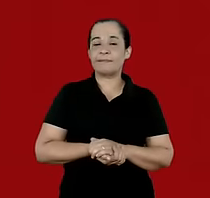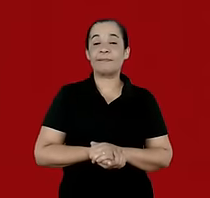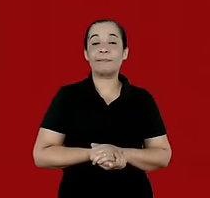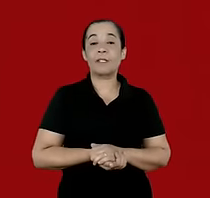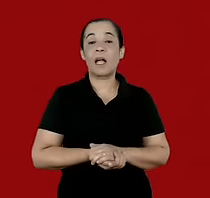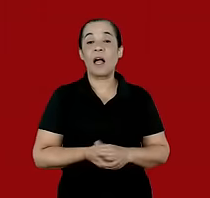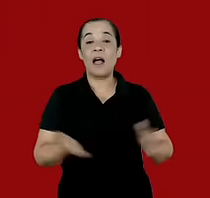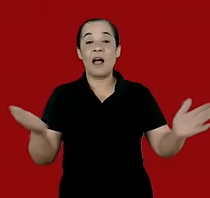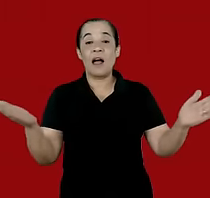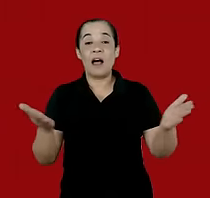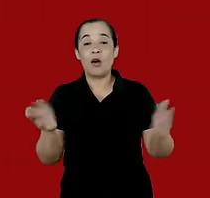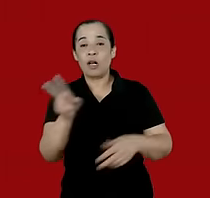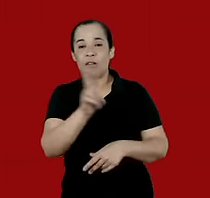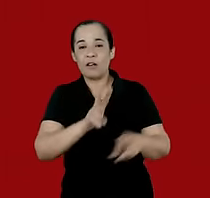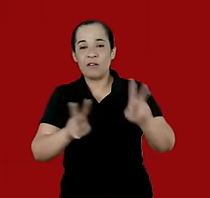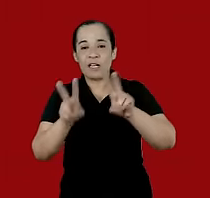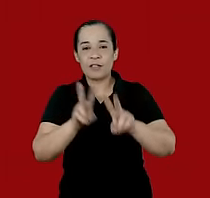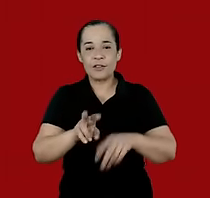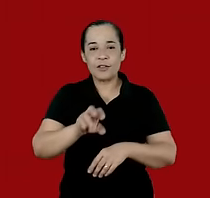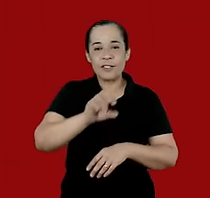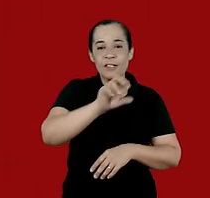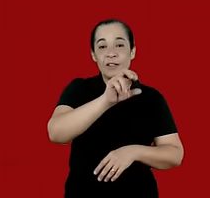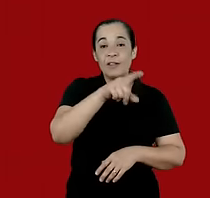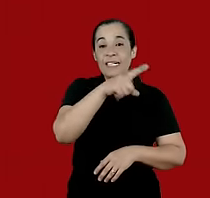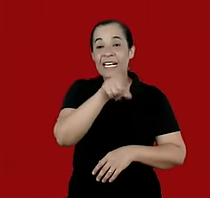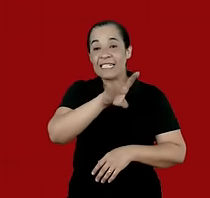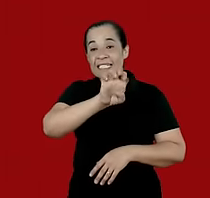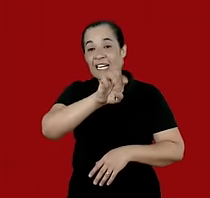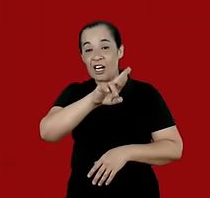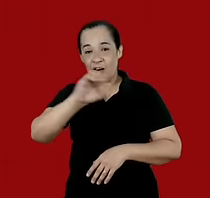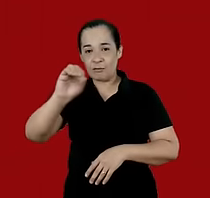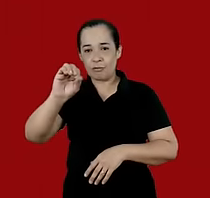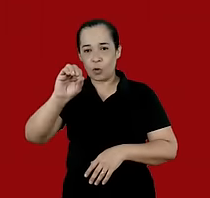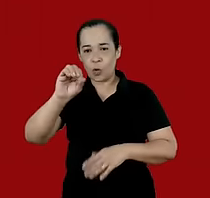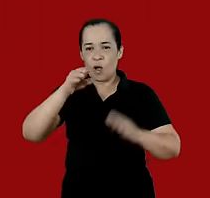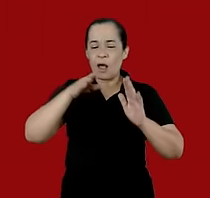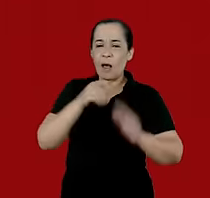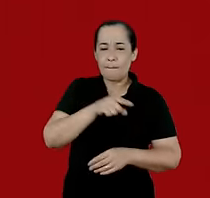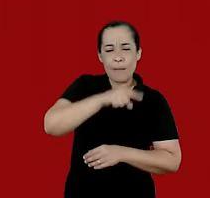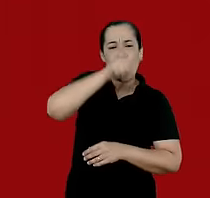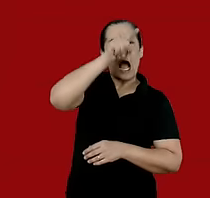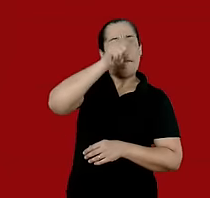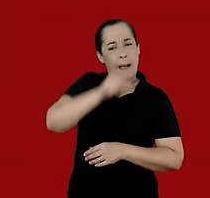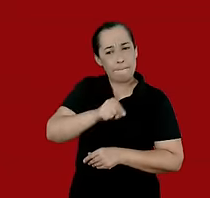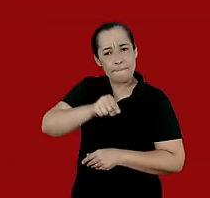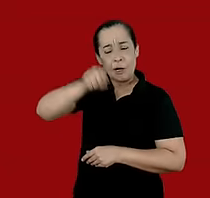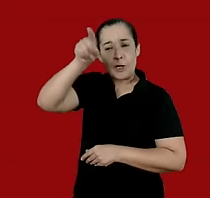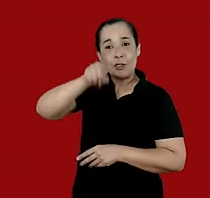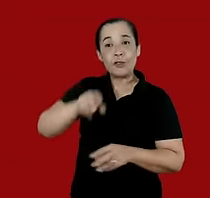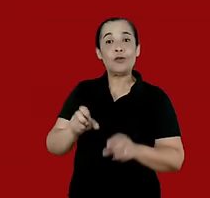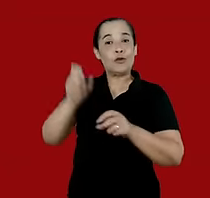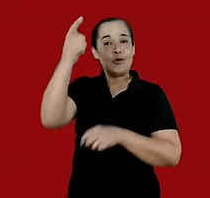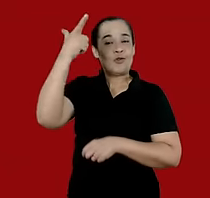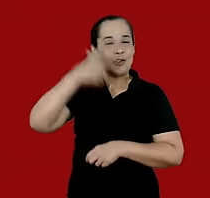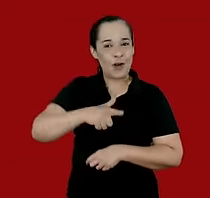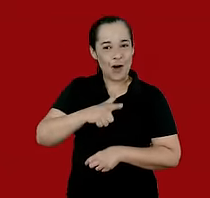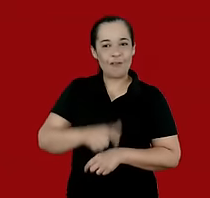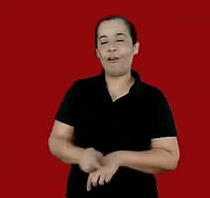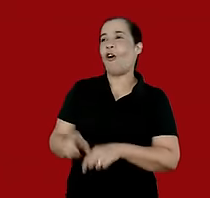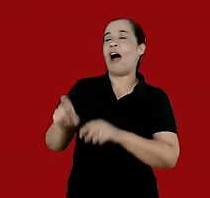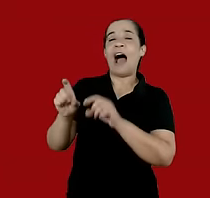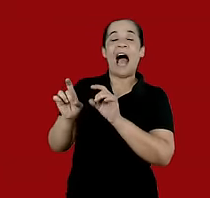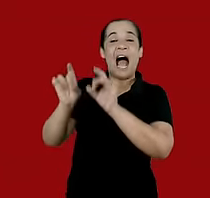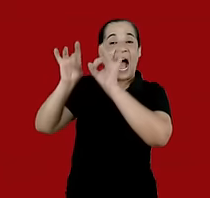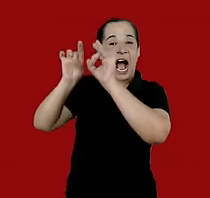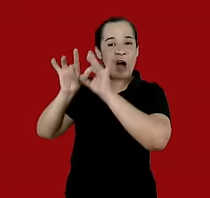também que a gente gosta de ver você vê que ele começou a cair voltou a subir na Austrália também se você olhar os mesmos dados no Canadá eu mesmo tive